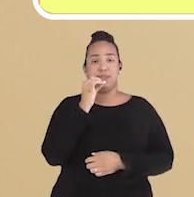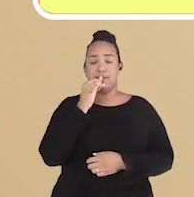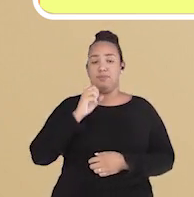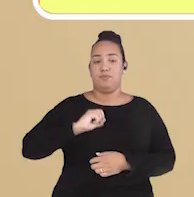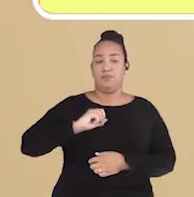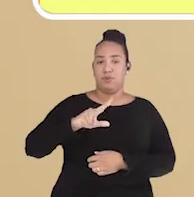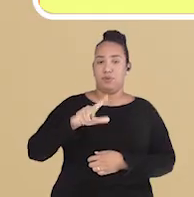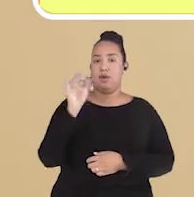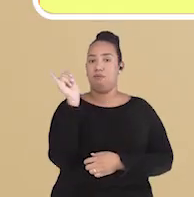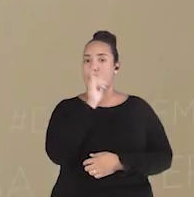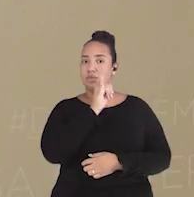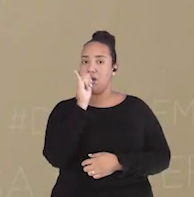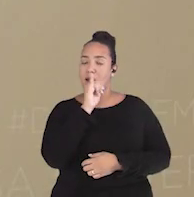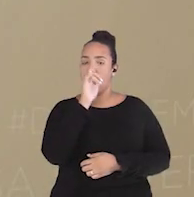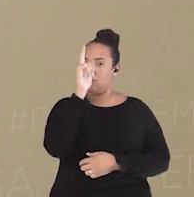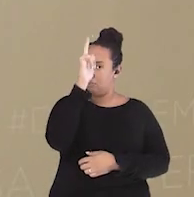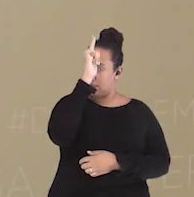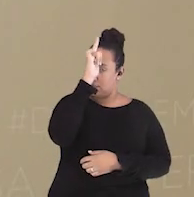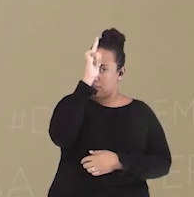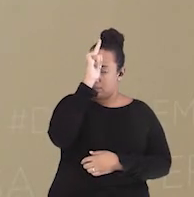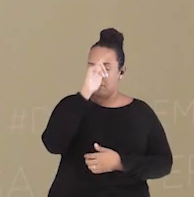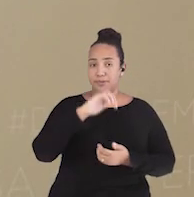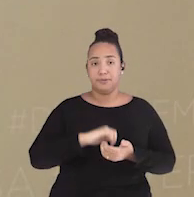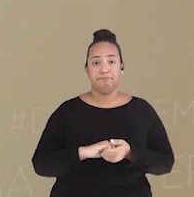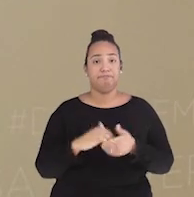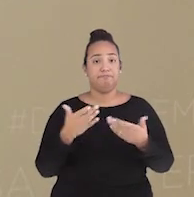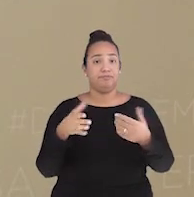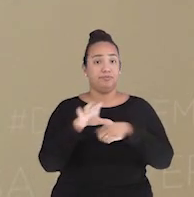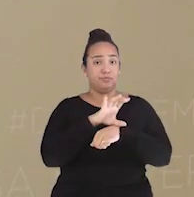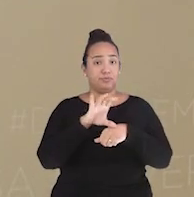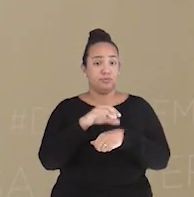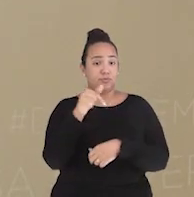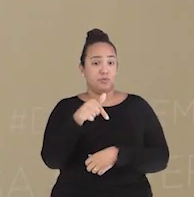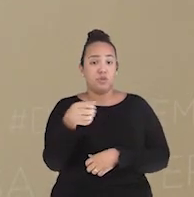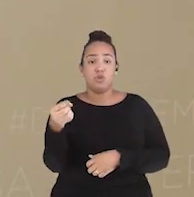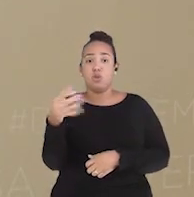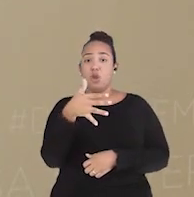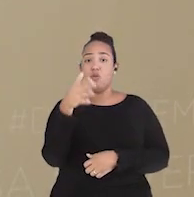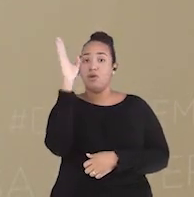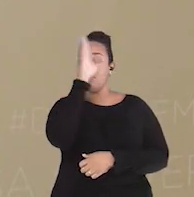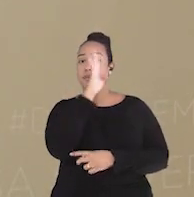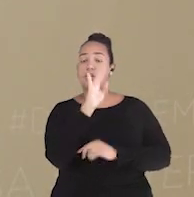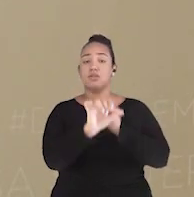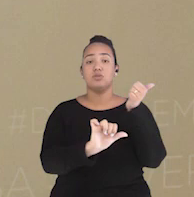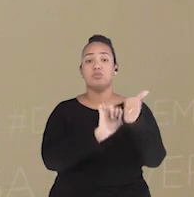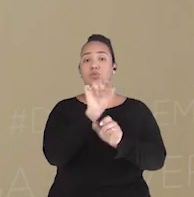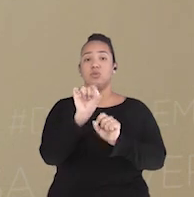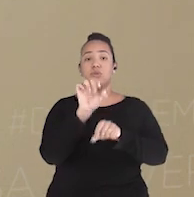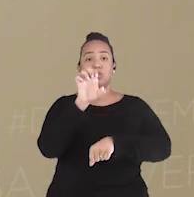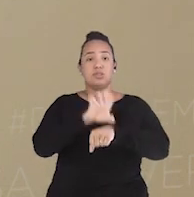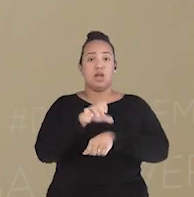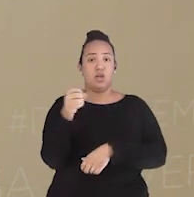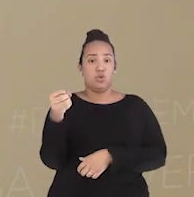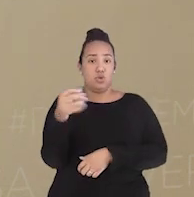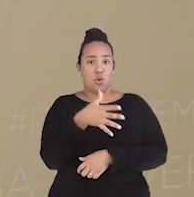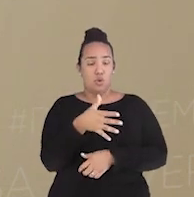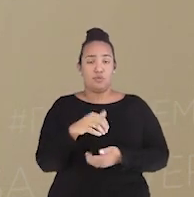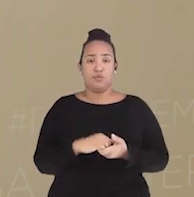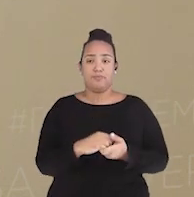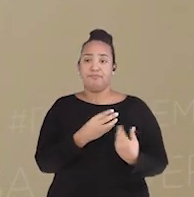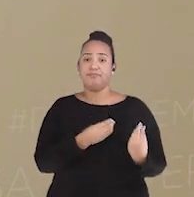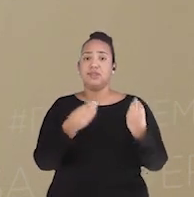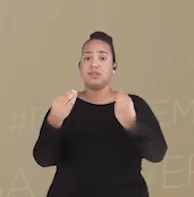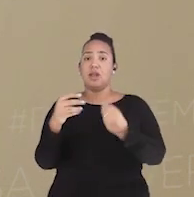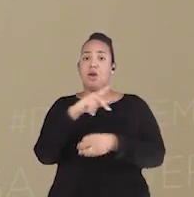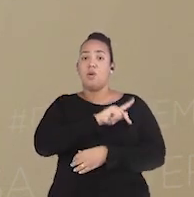Portugal, Itália e Alemanha. Essa nova Constituição transformou o Brasil no que chamou de Estado Novo, concede ao presidente o direito